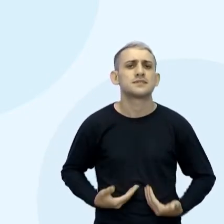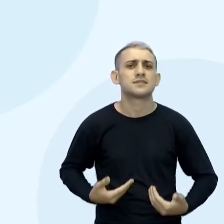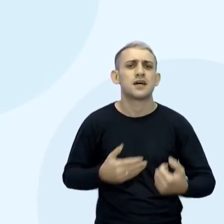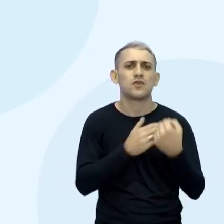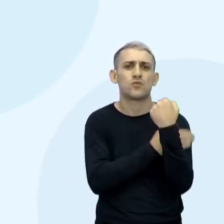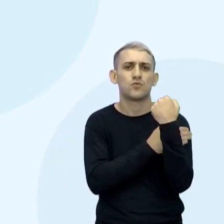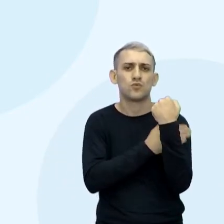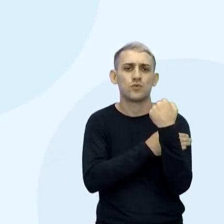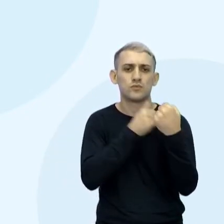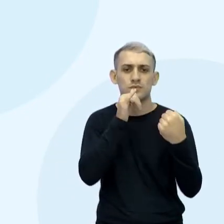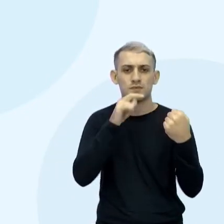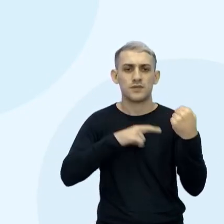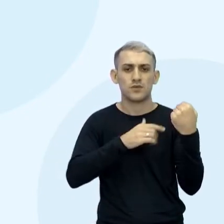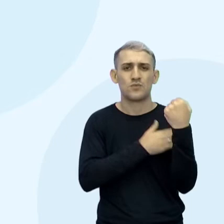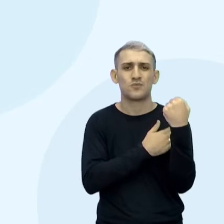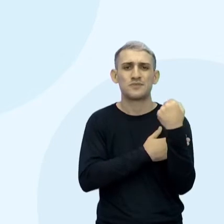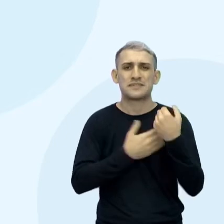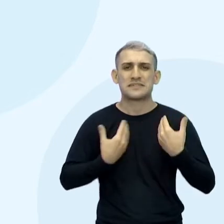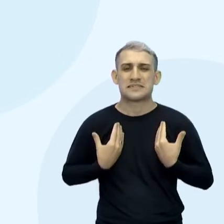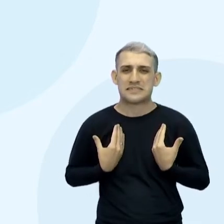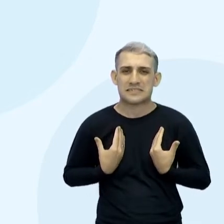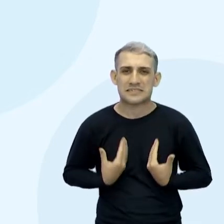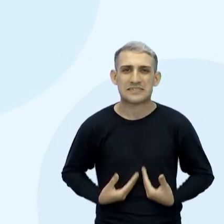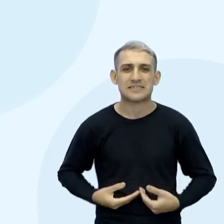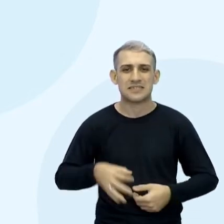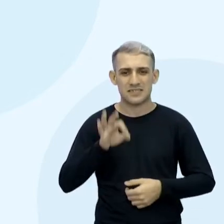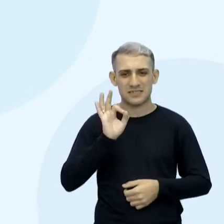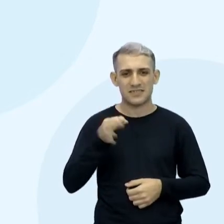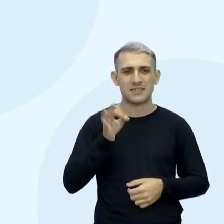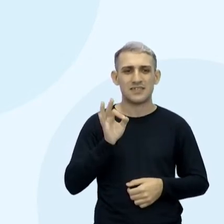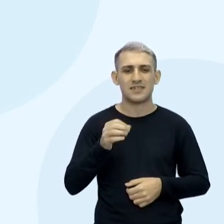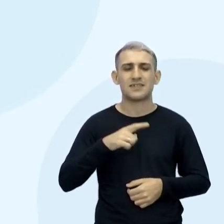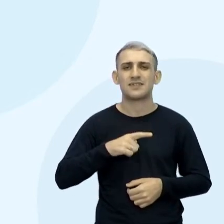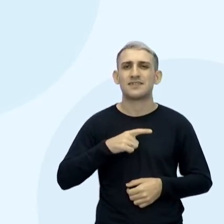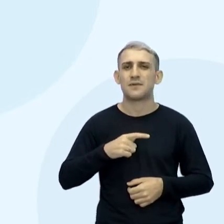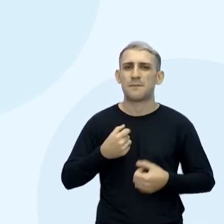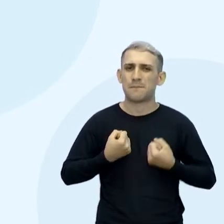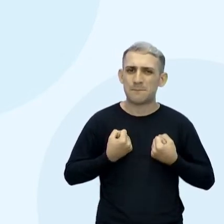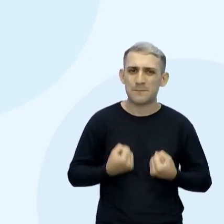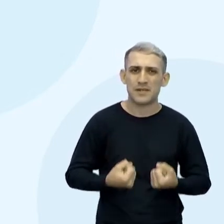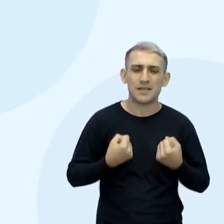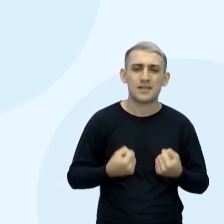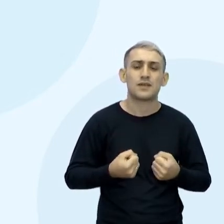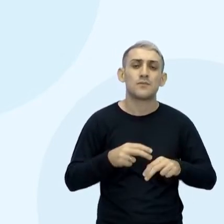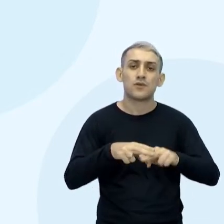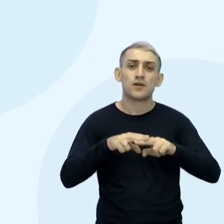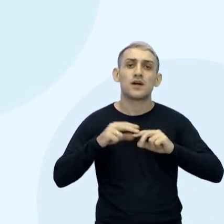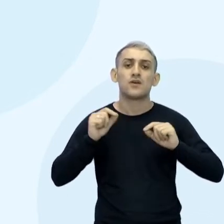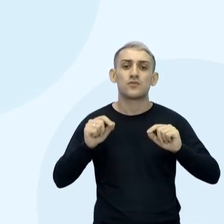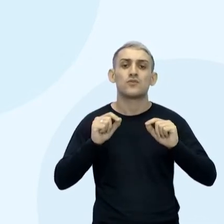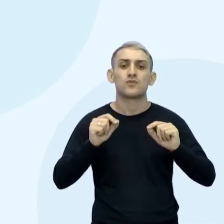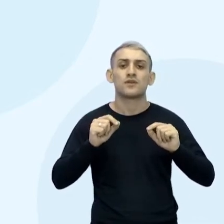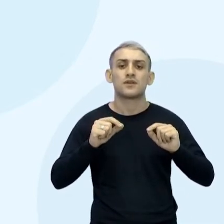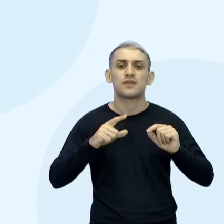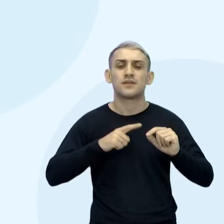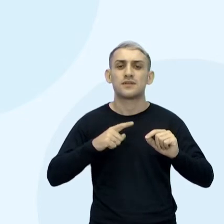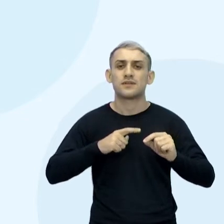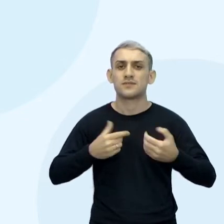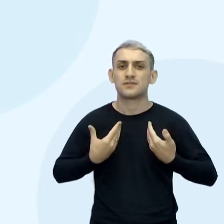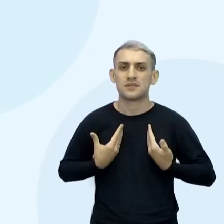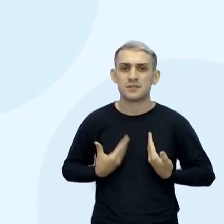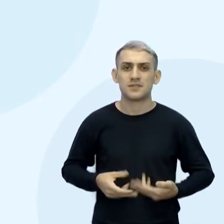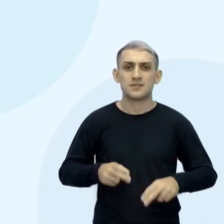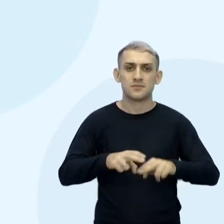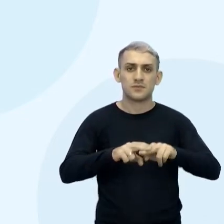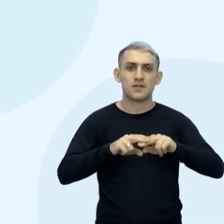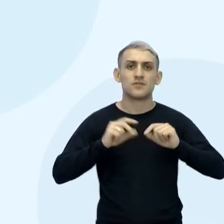quando o músculo fica cansado, tá certo? Ele fica com uma sobrecarga. Do quê? Essa sobrecarga vem